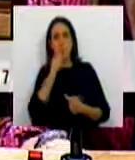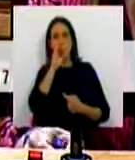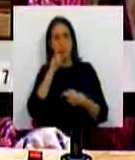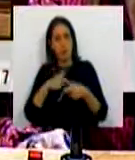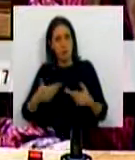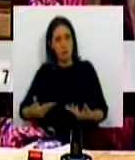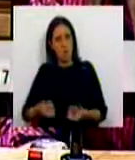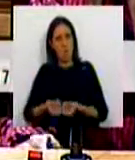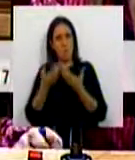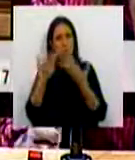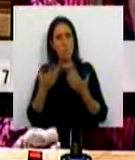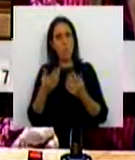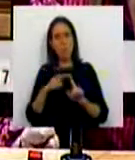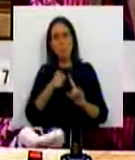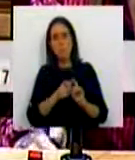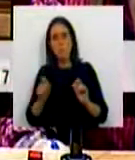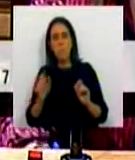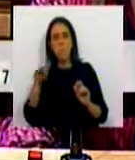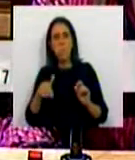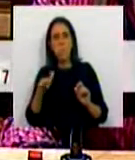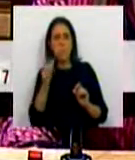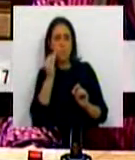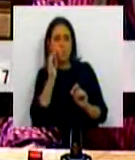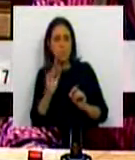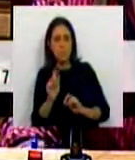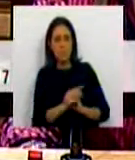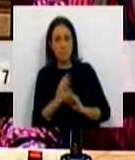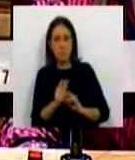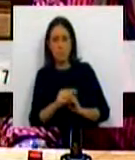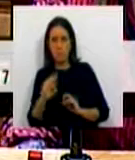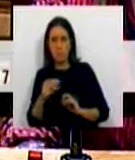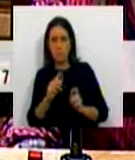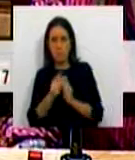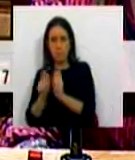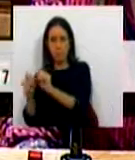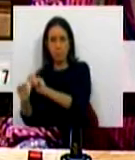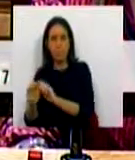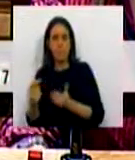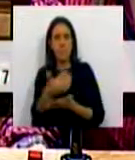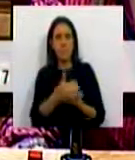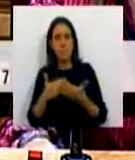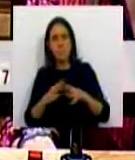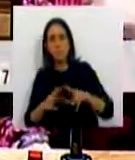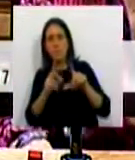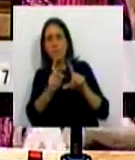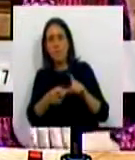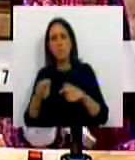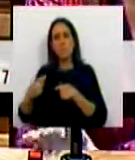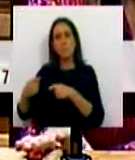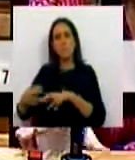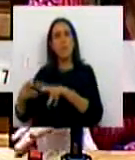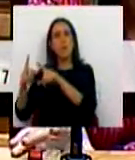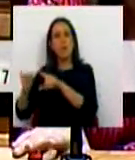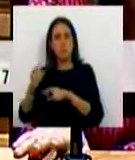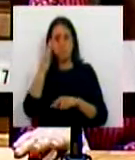agora os fatores de sazonalidade de variação entre trimestres do ano da evolução das receitas e das despesas. Afinal,